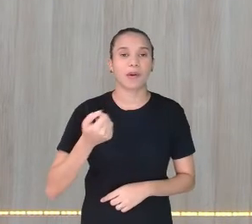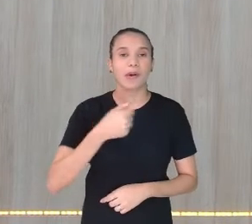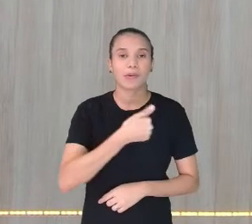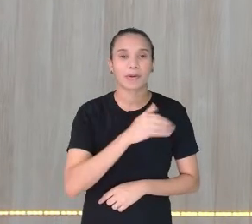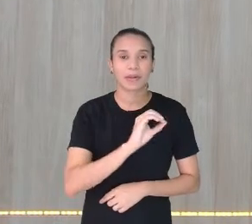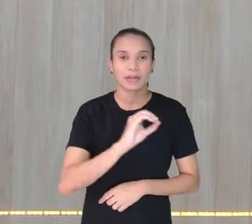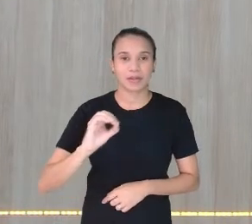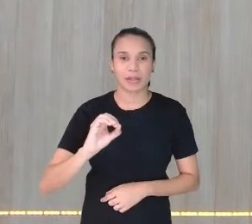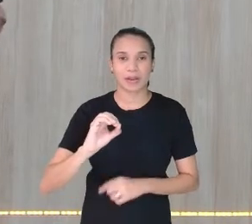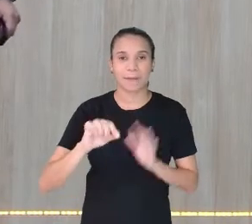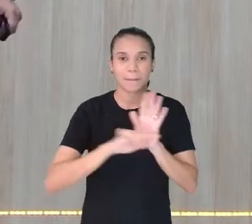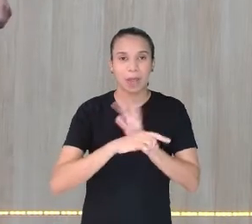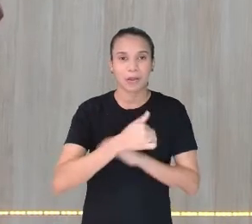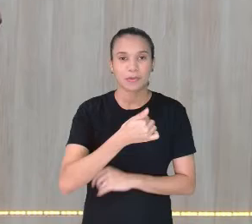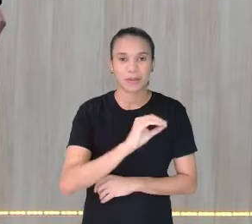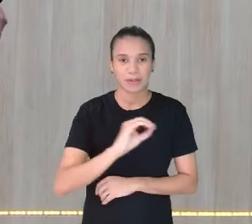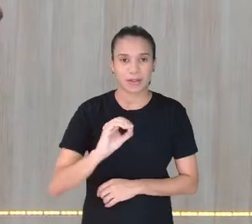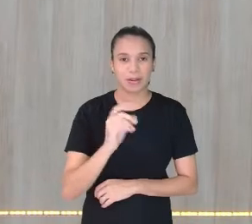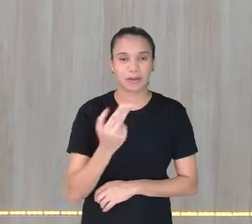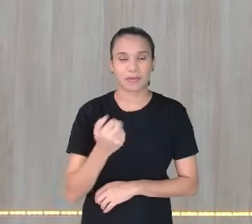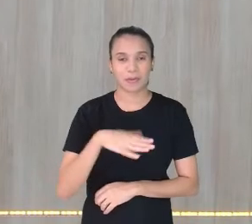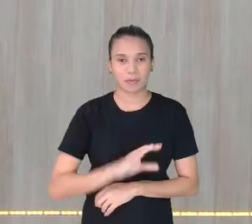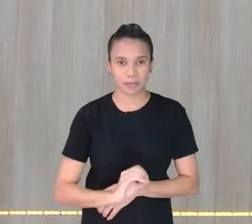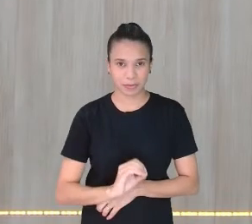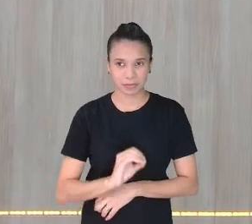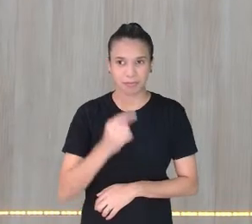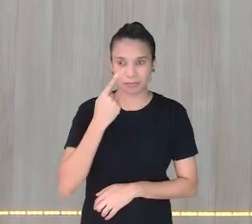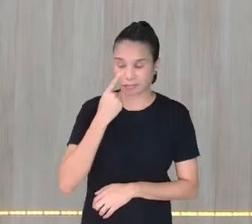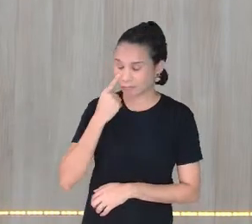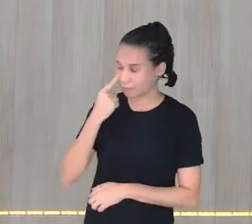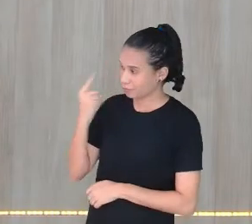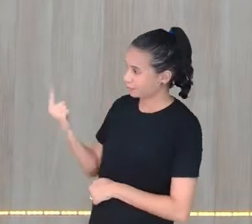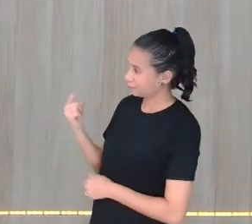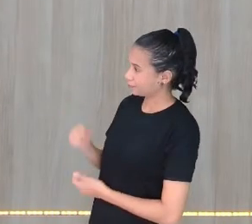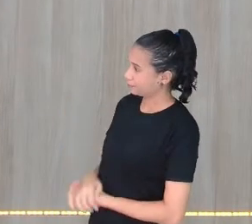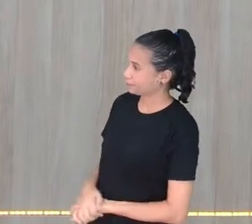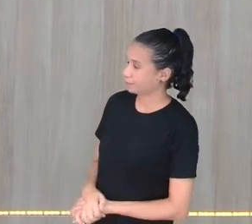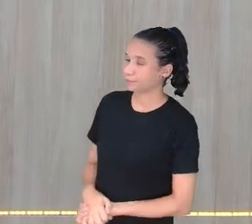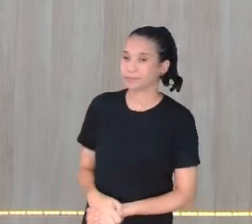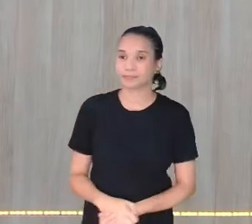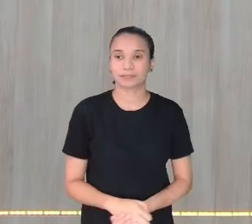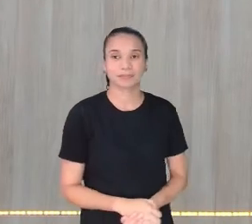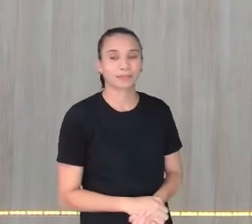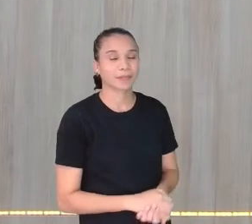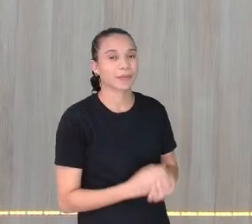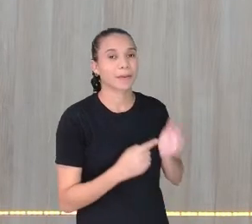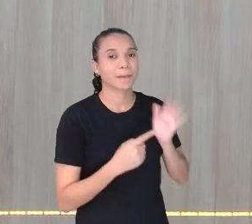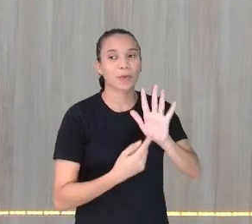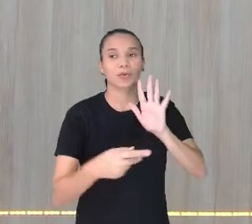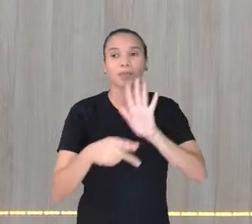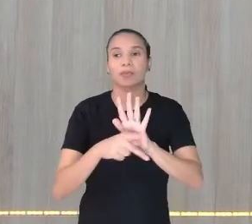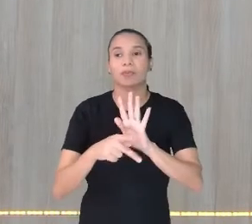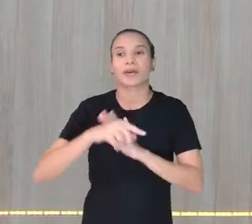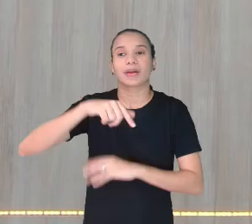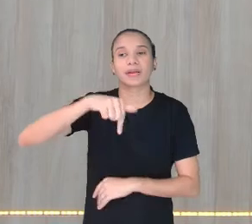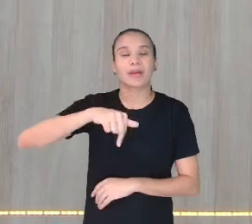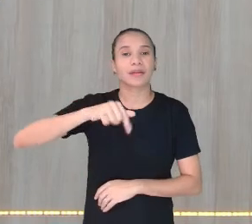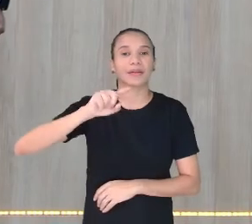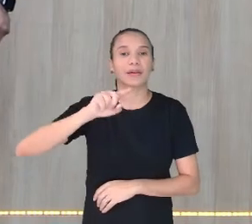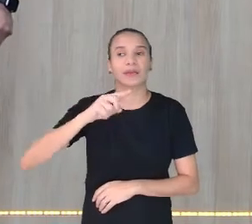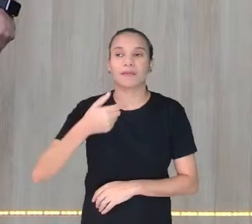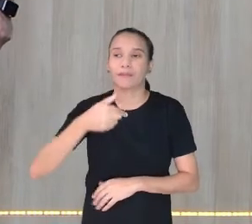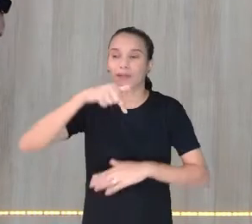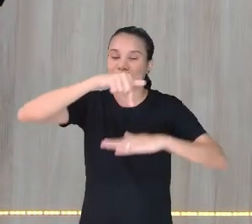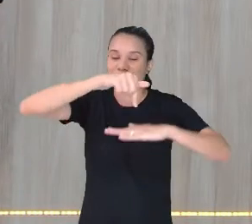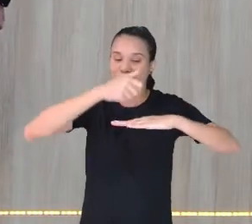100, para 100 é igual a 0. Então, eu representei aí 7/20 na forma de